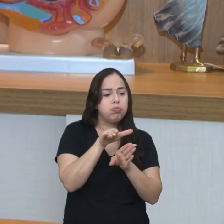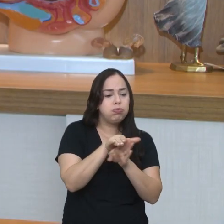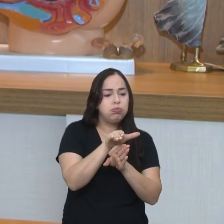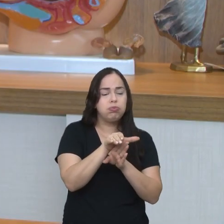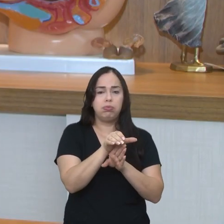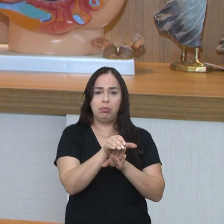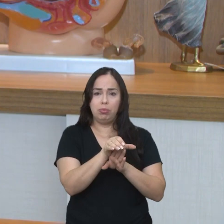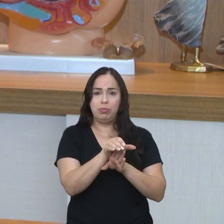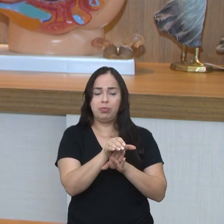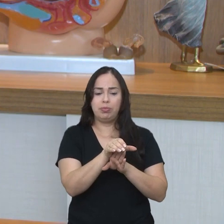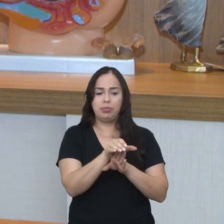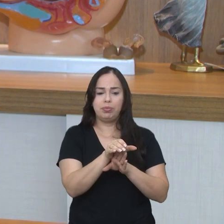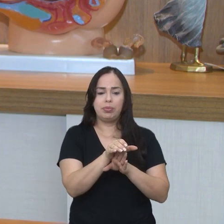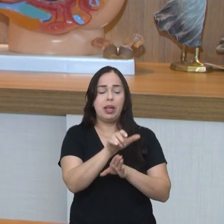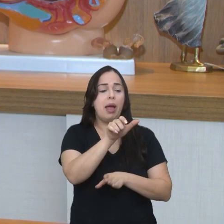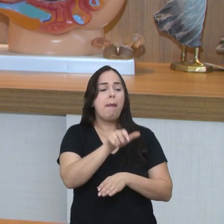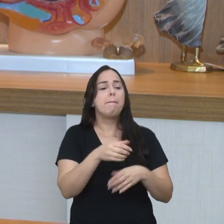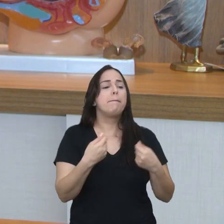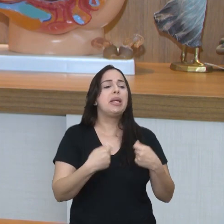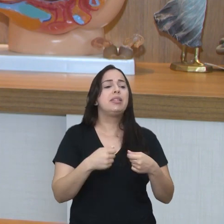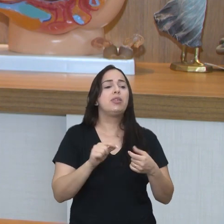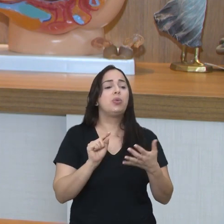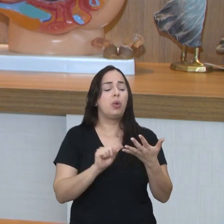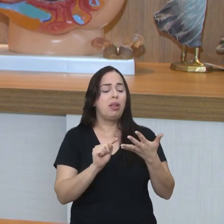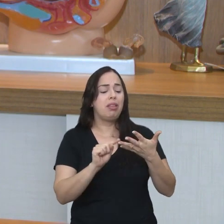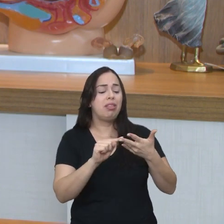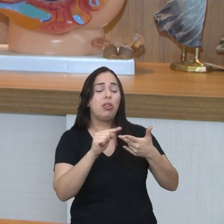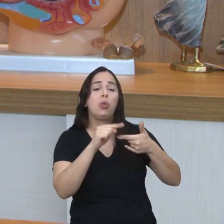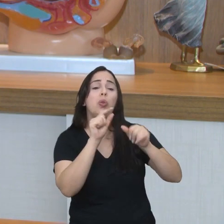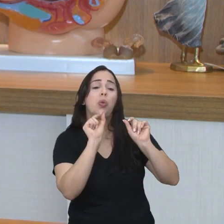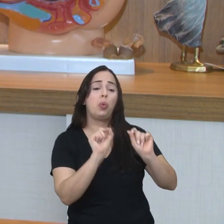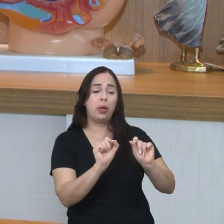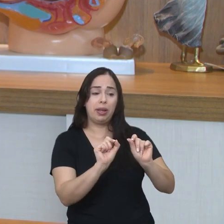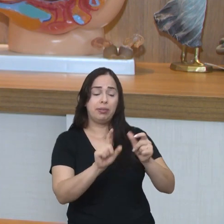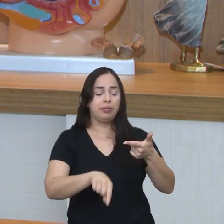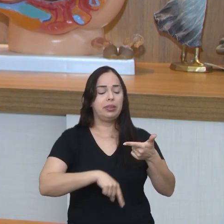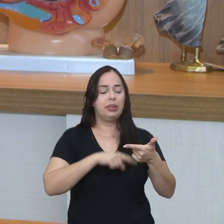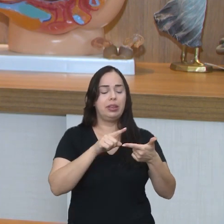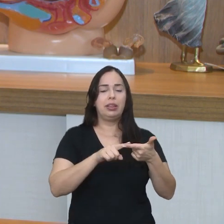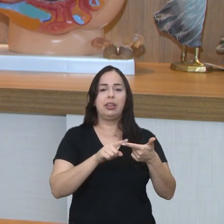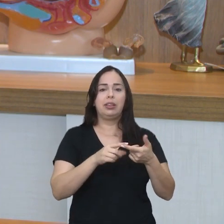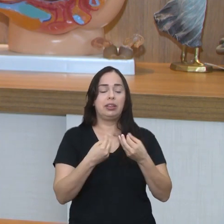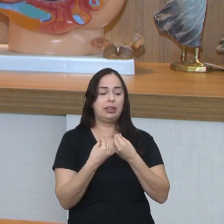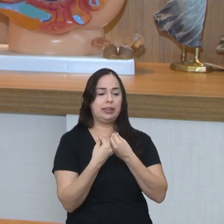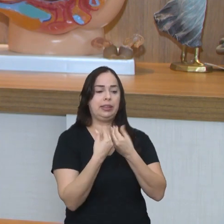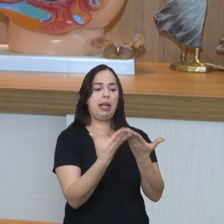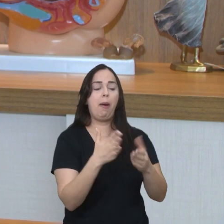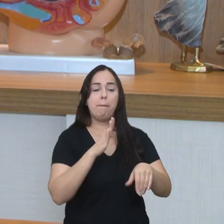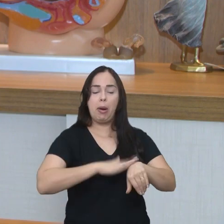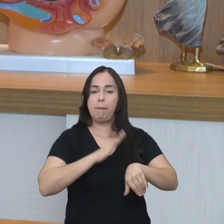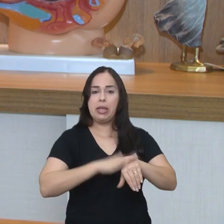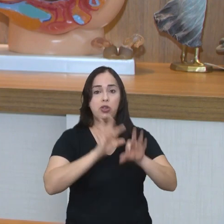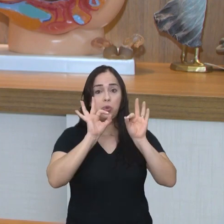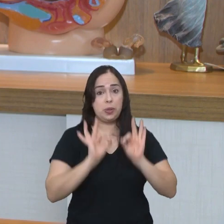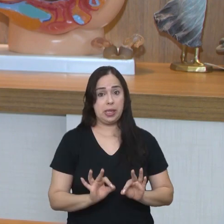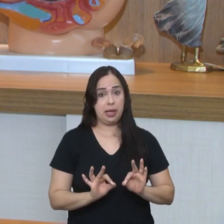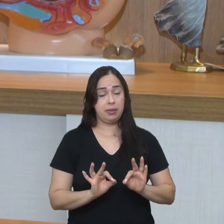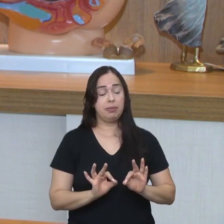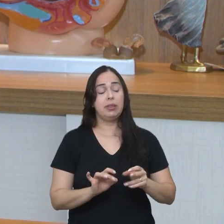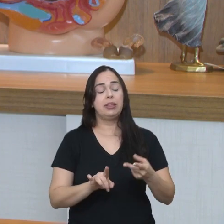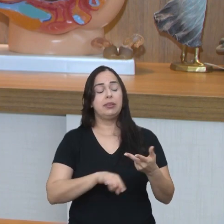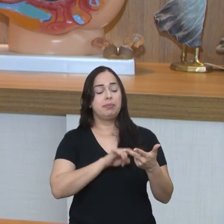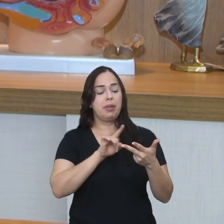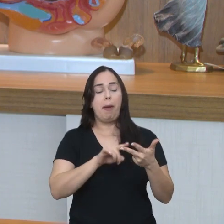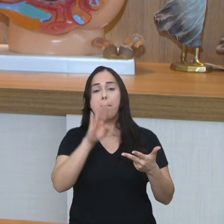Qual é a orientação que esse que a mulher precisa ter Qual é o momento oportuno de eu